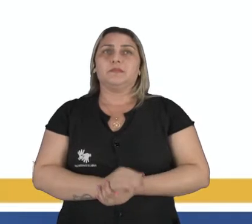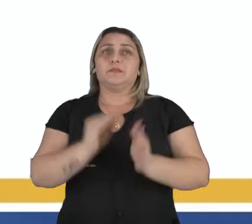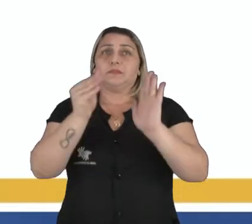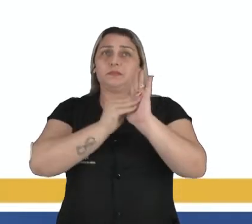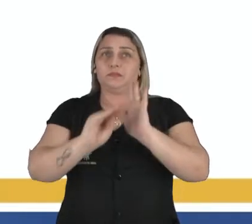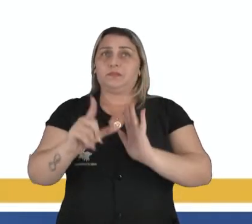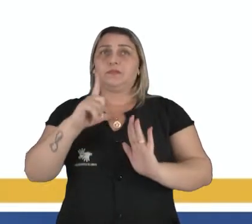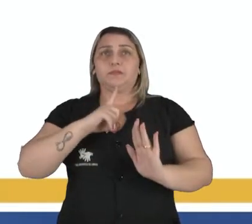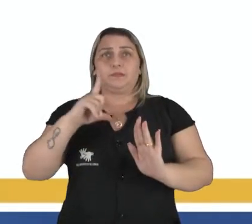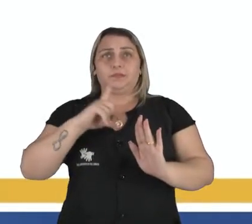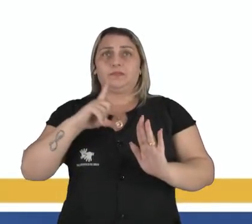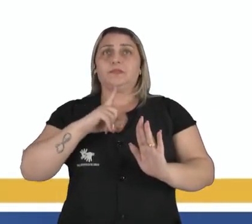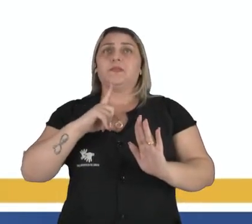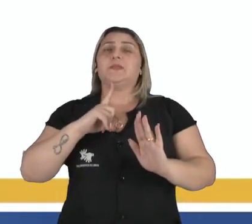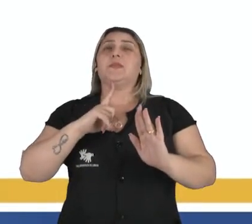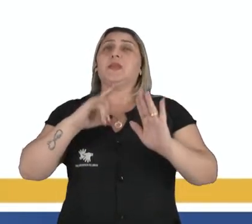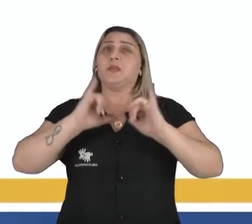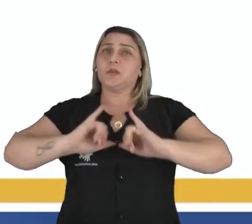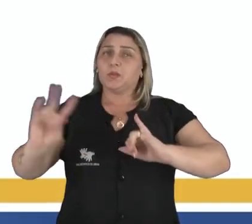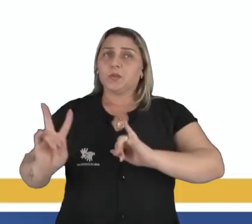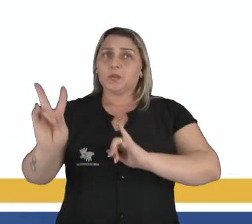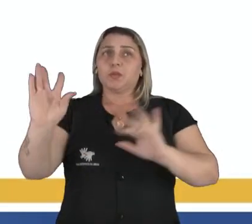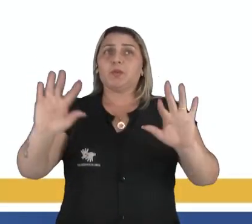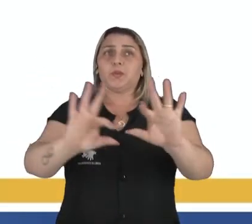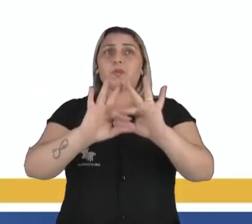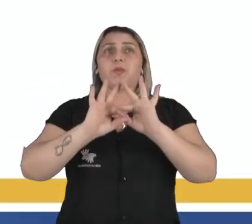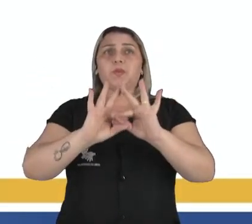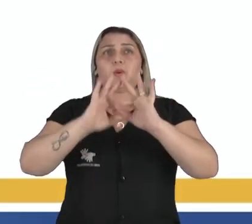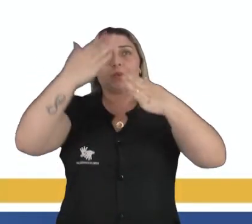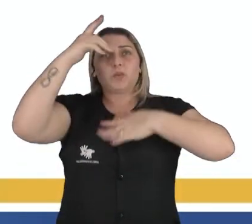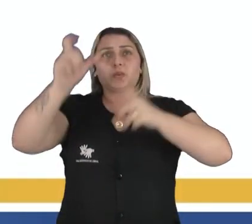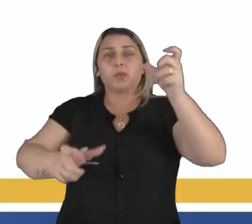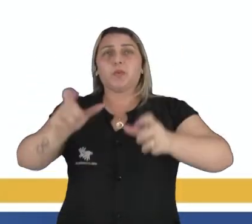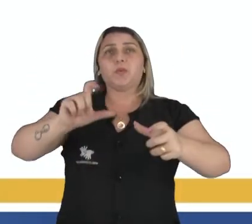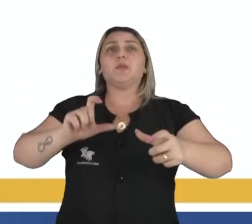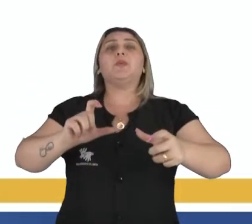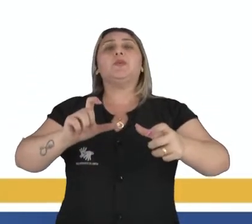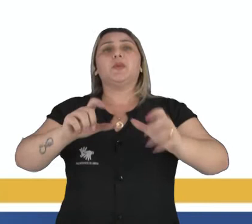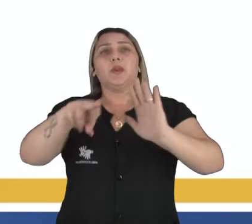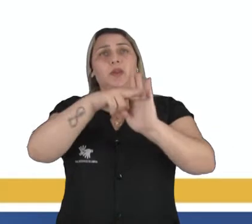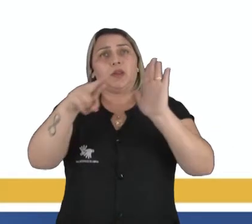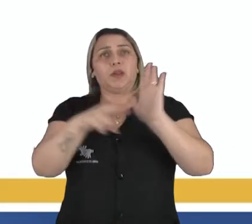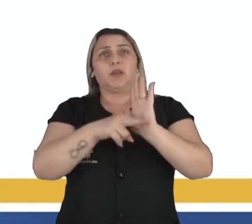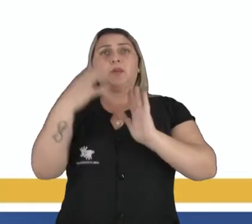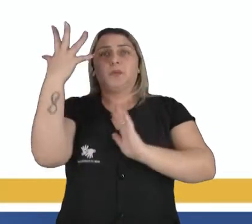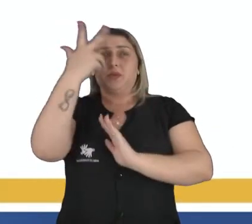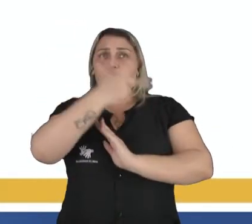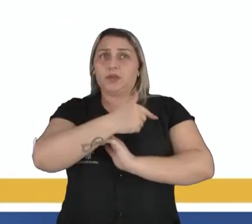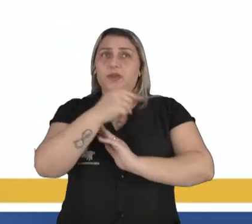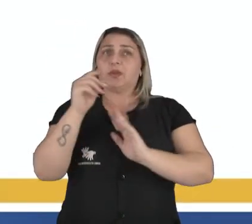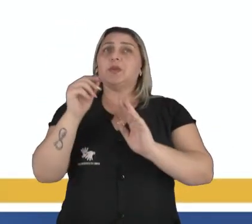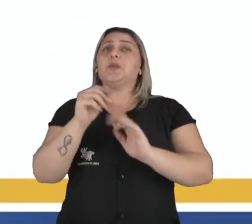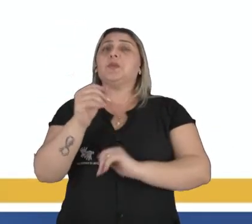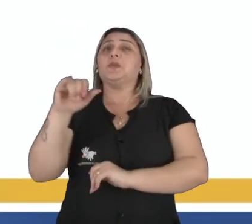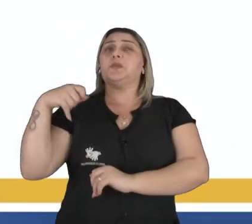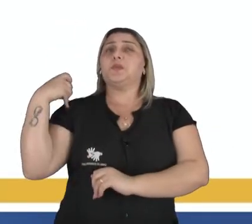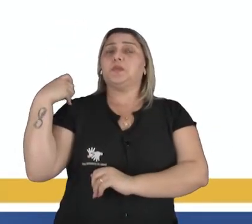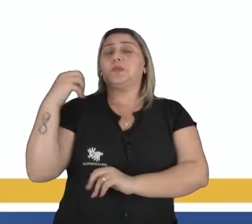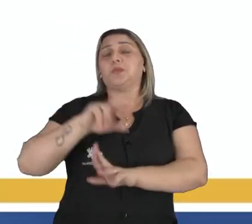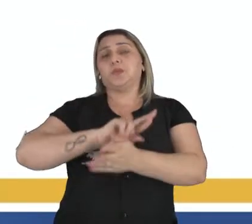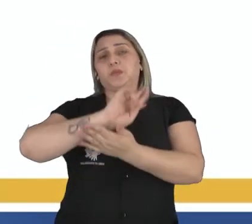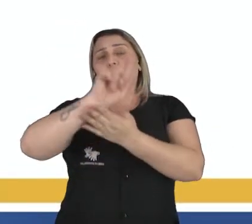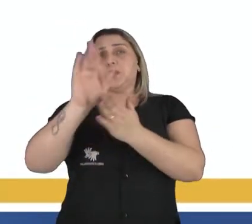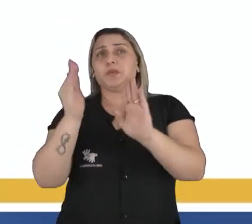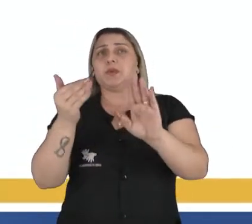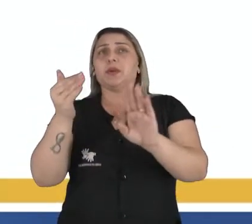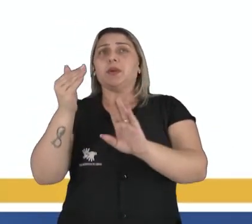a mídia tem criado alarmantes valores conectado a estereótipos e padrões de beleza atingindo os detalhes